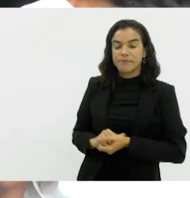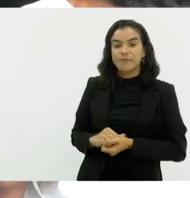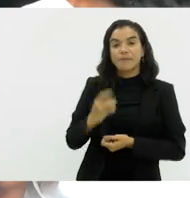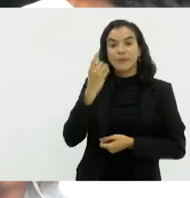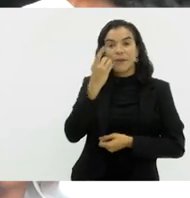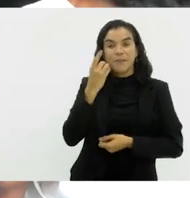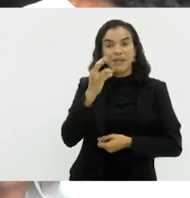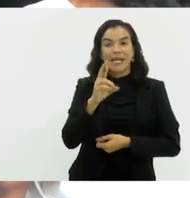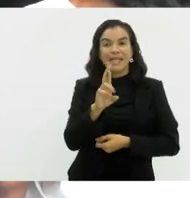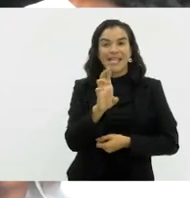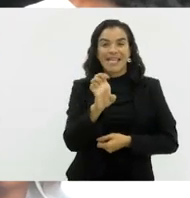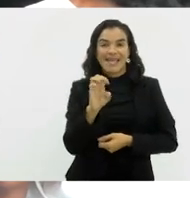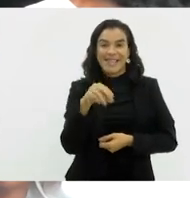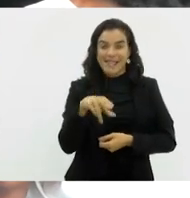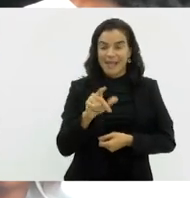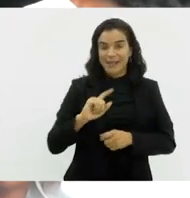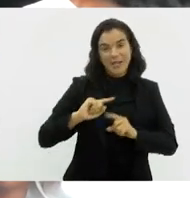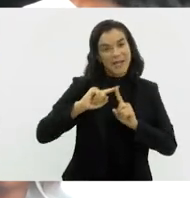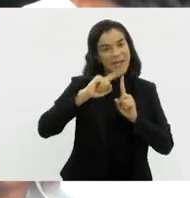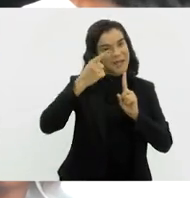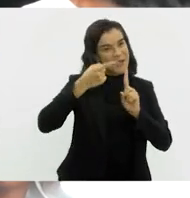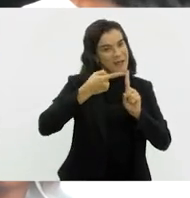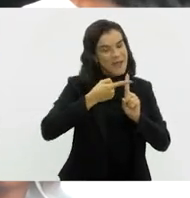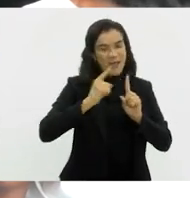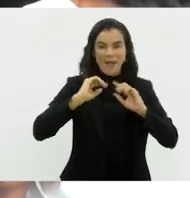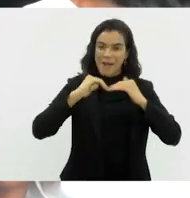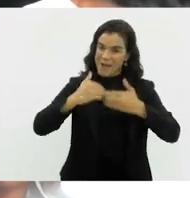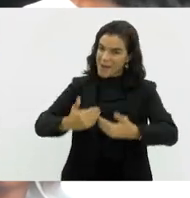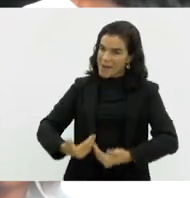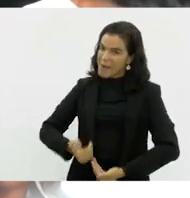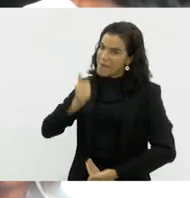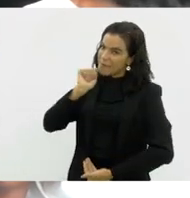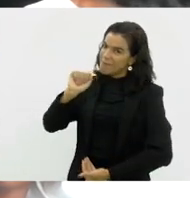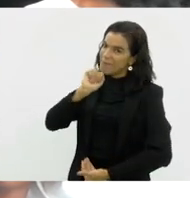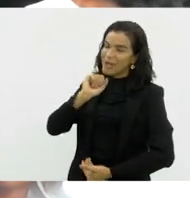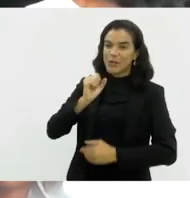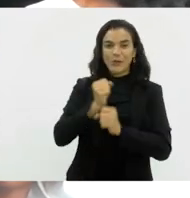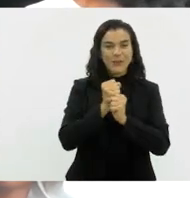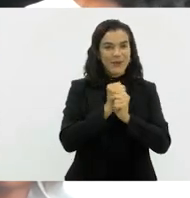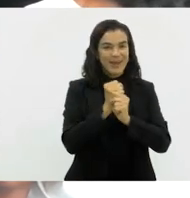Deputada Renata é nossa mamãe do ano. Ouviu? Podemos aplaudir.